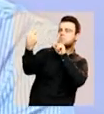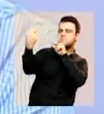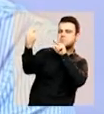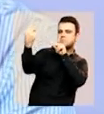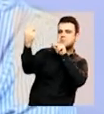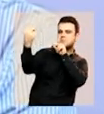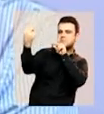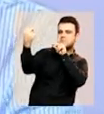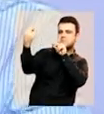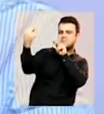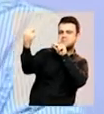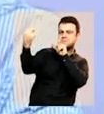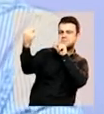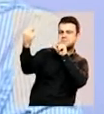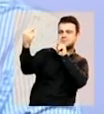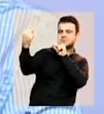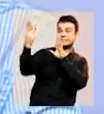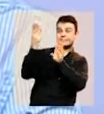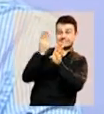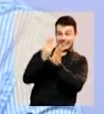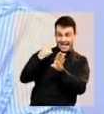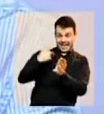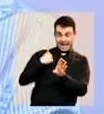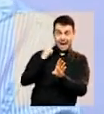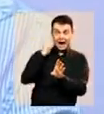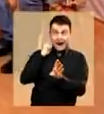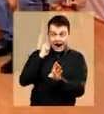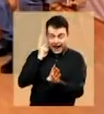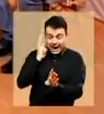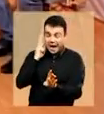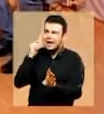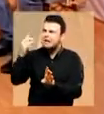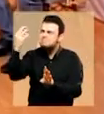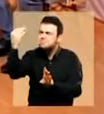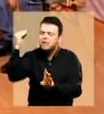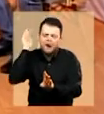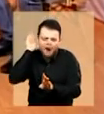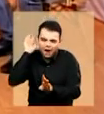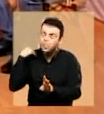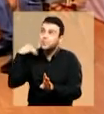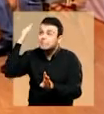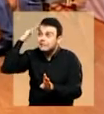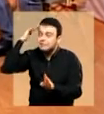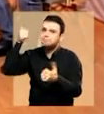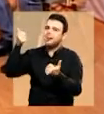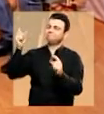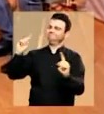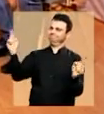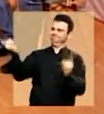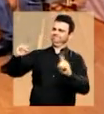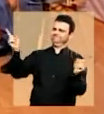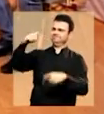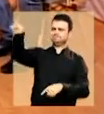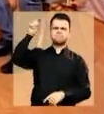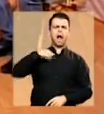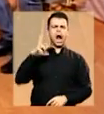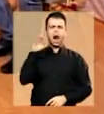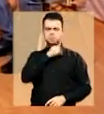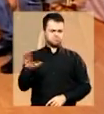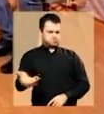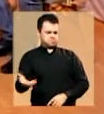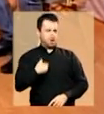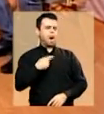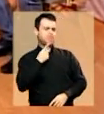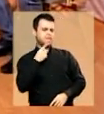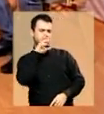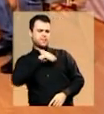só que eu tenho um pouco de problema de escutar. E eles falam rápidos, né? Um pouquinho assim, mas às